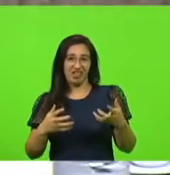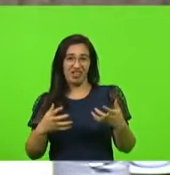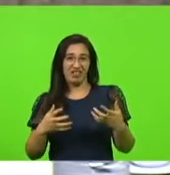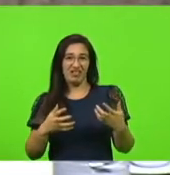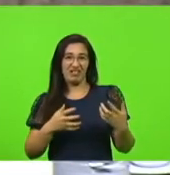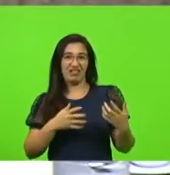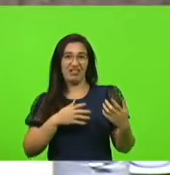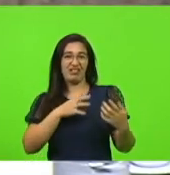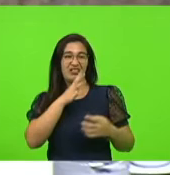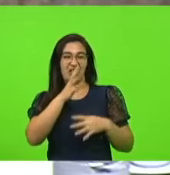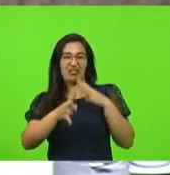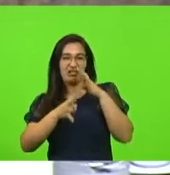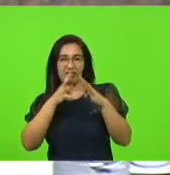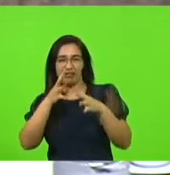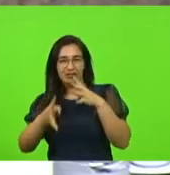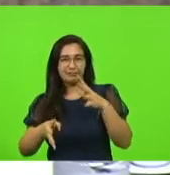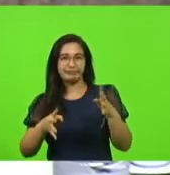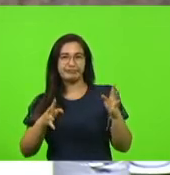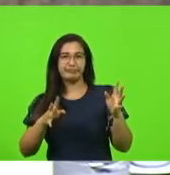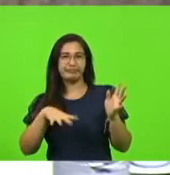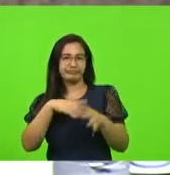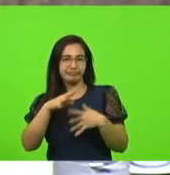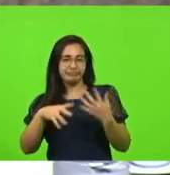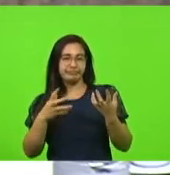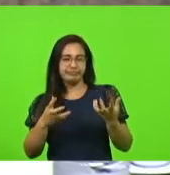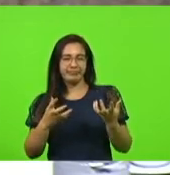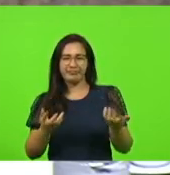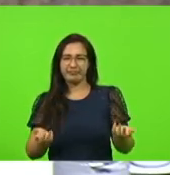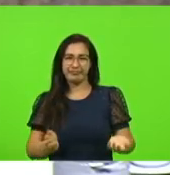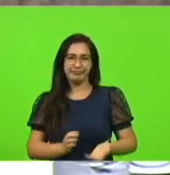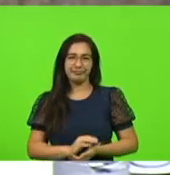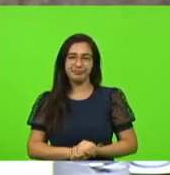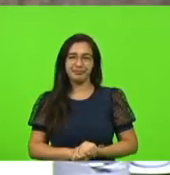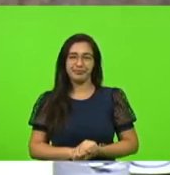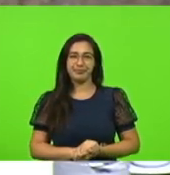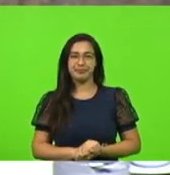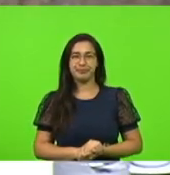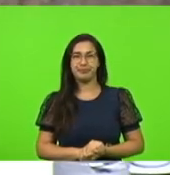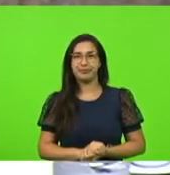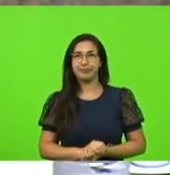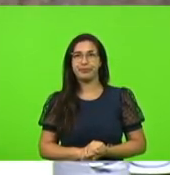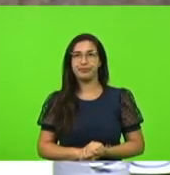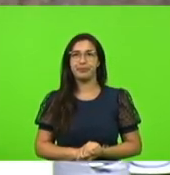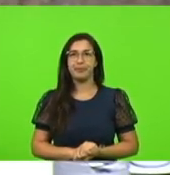Ficar fazendo esse tipo de coisa aí dentro da sala de aula. Olha,